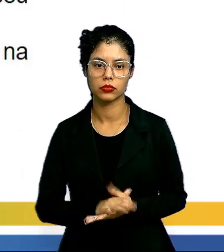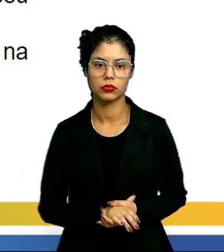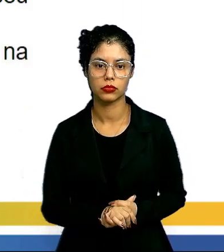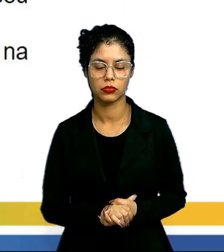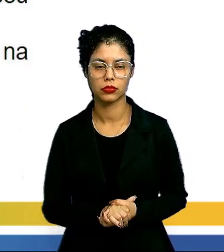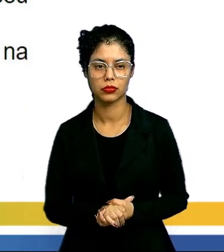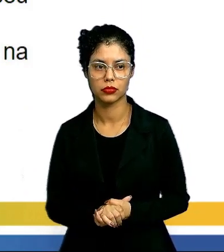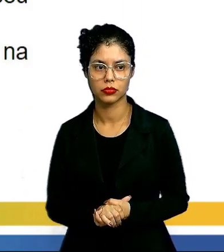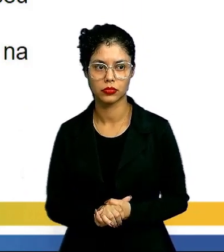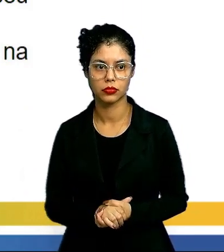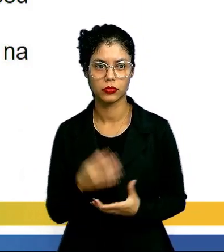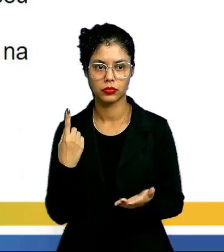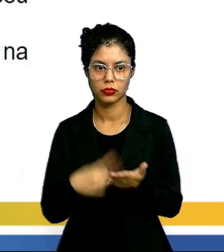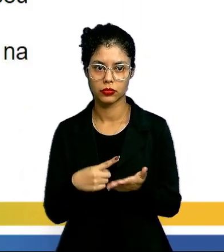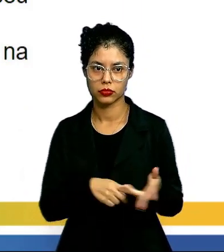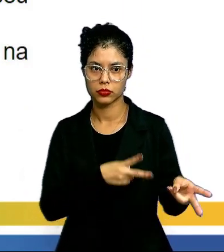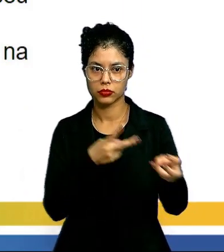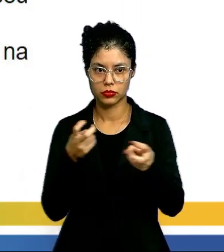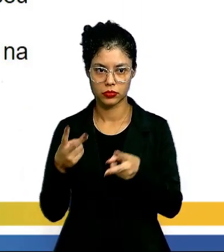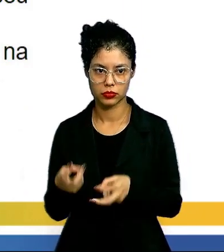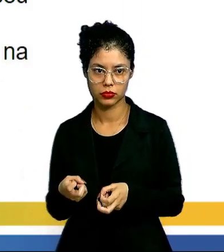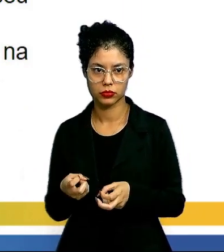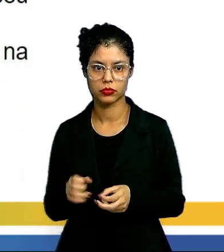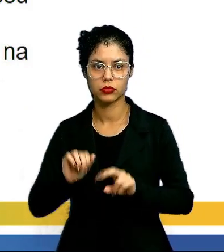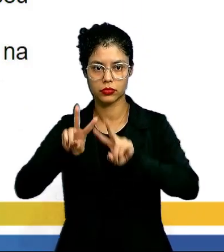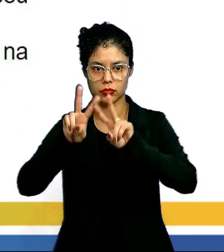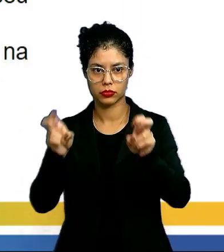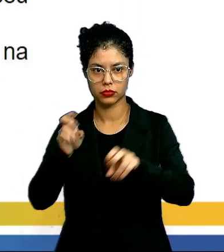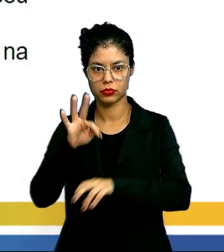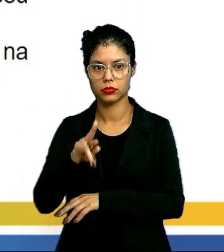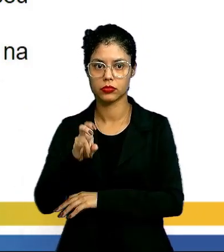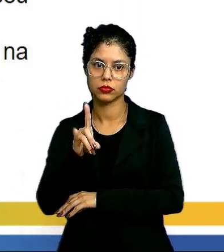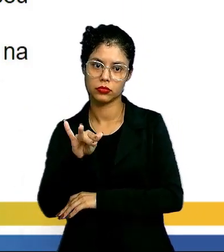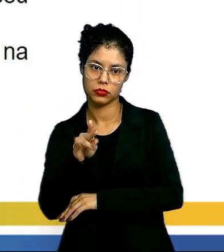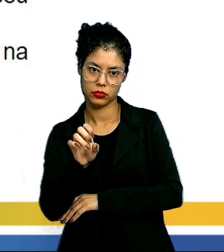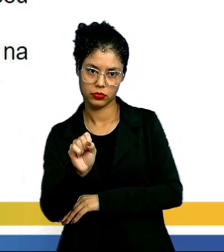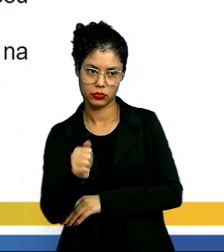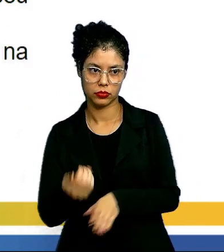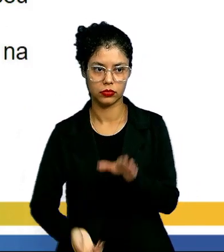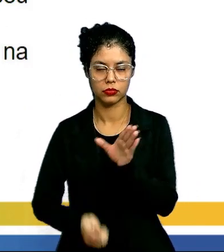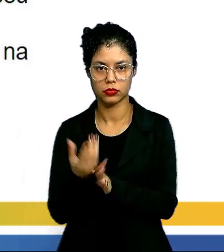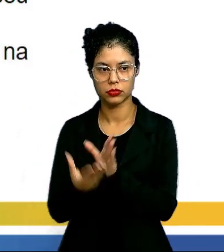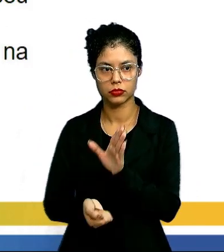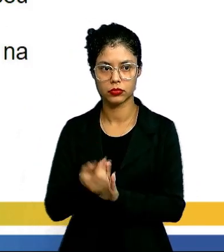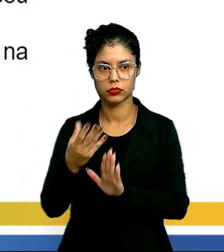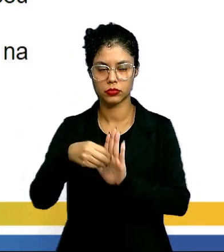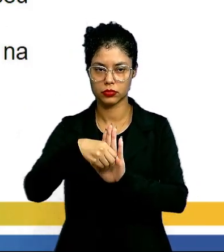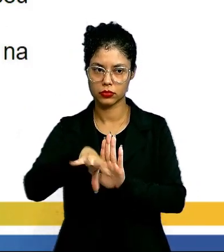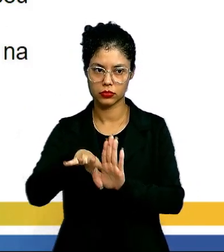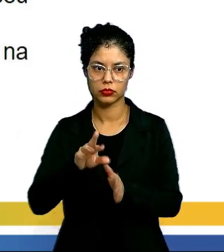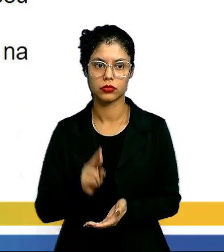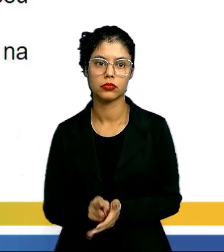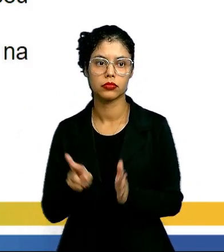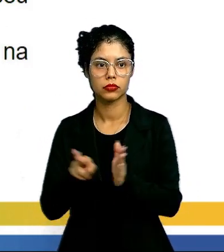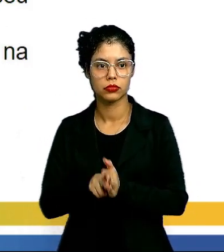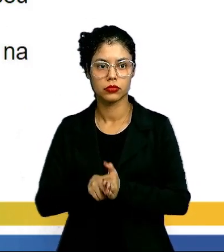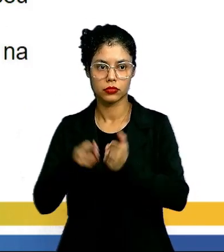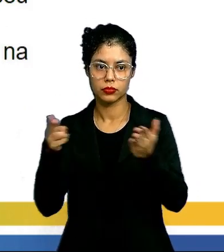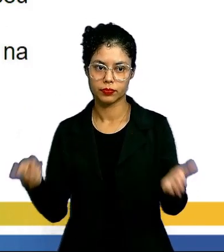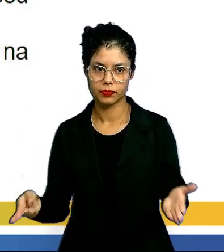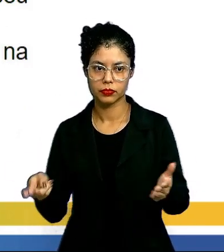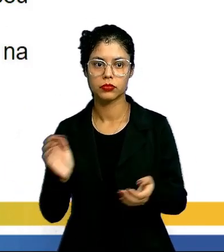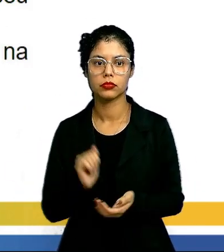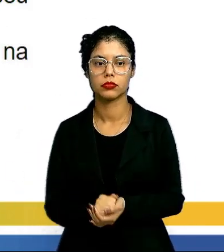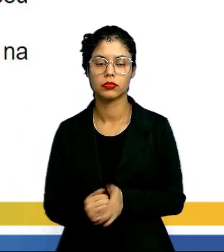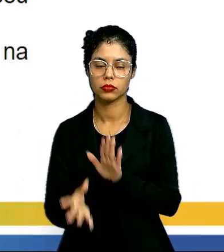lá. Considerando-se as expectativas sobre as feminilidades produzidas pela mídia